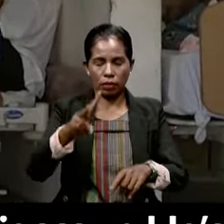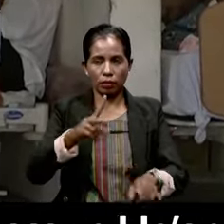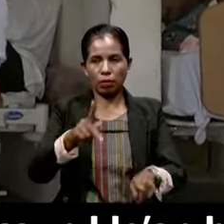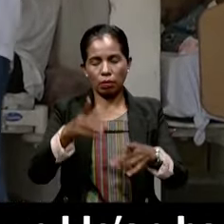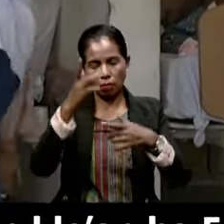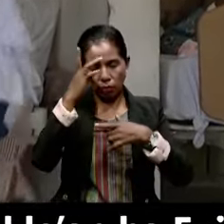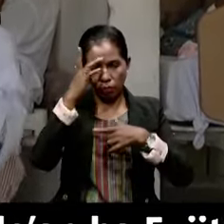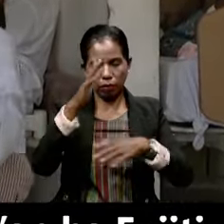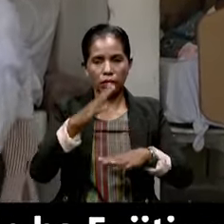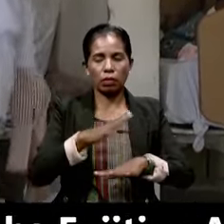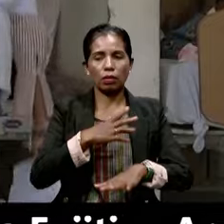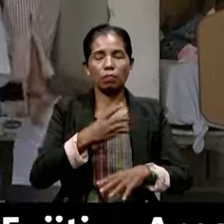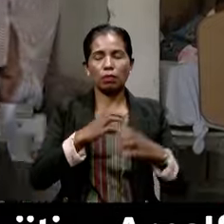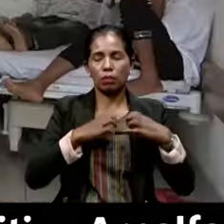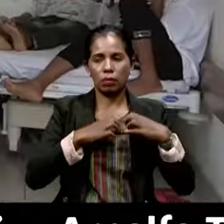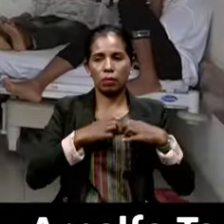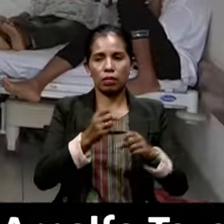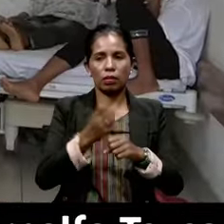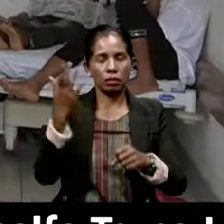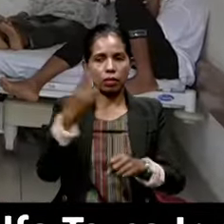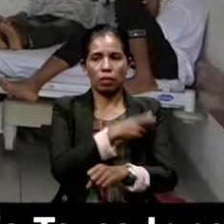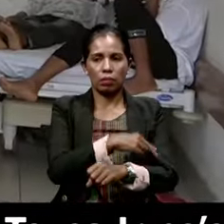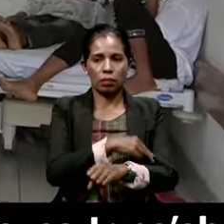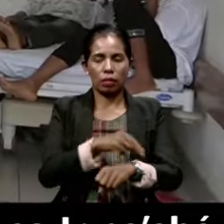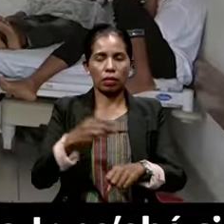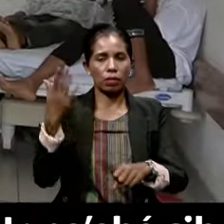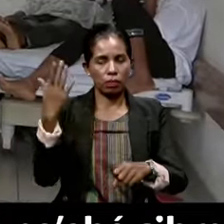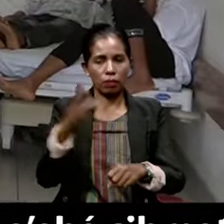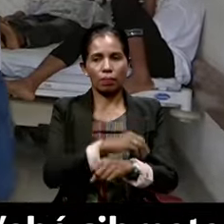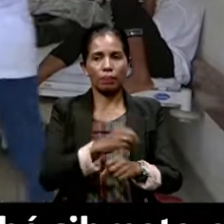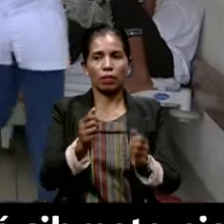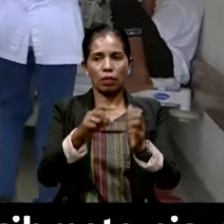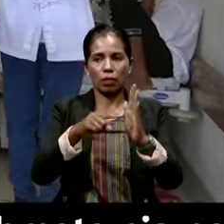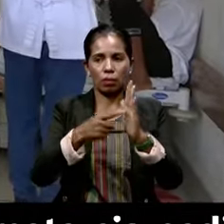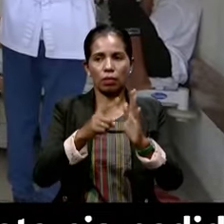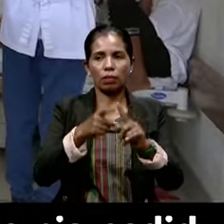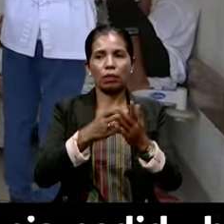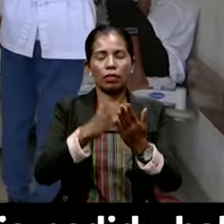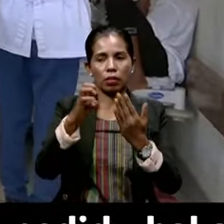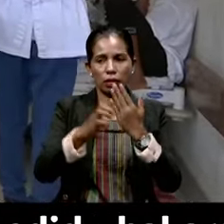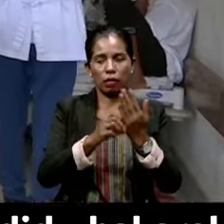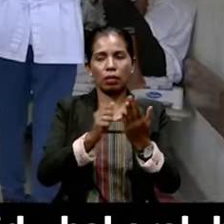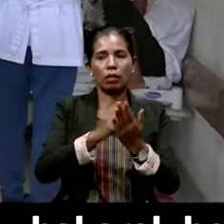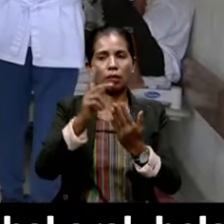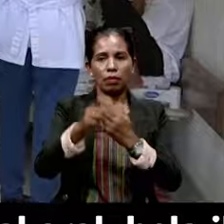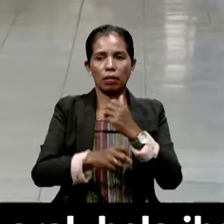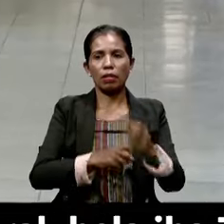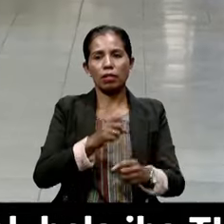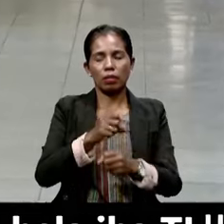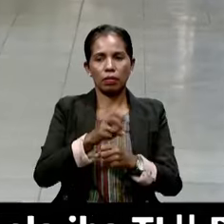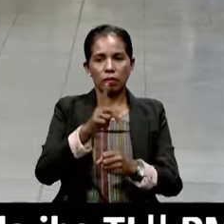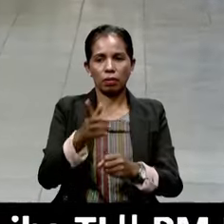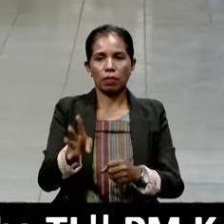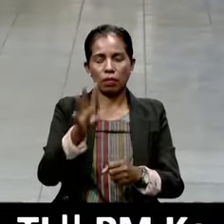moras fuan nebe mag durante ne halo tratamento e hospital refere, ha huhu si janeiro to abril tinan rihun rua ruanulo